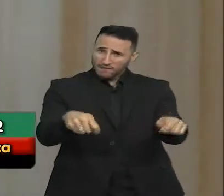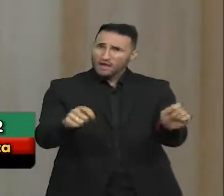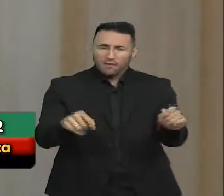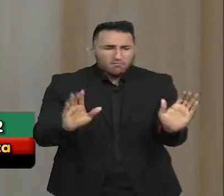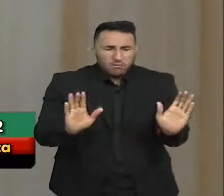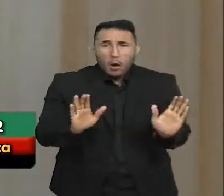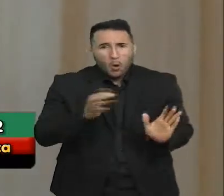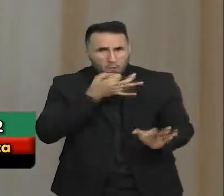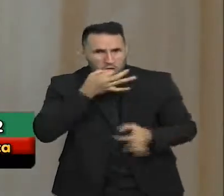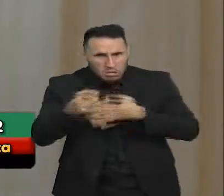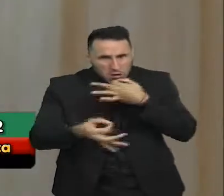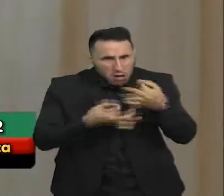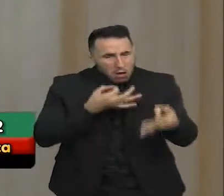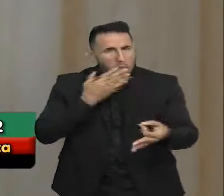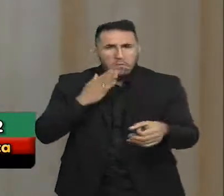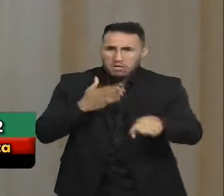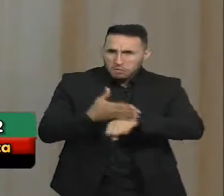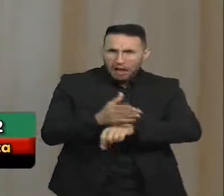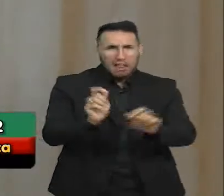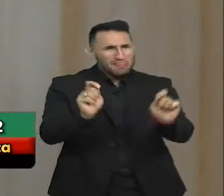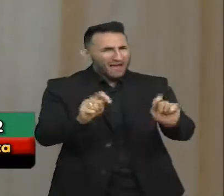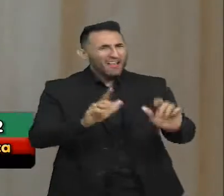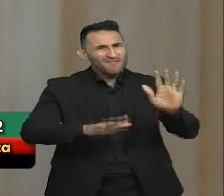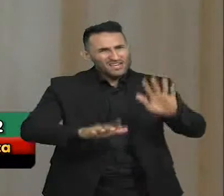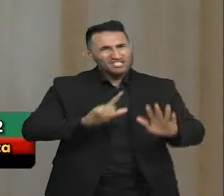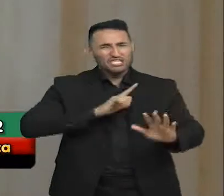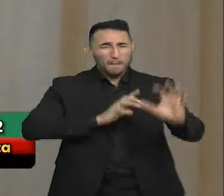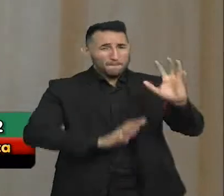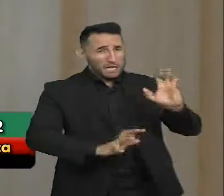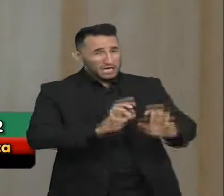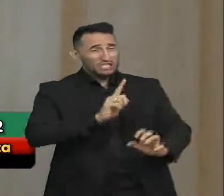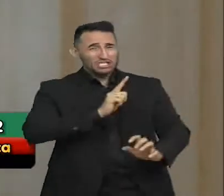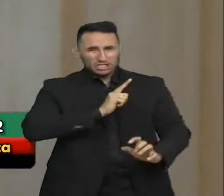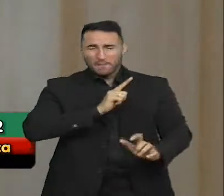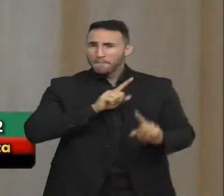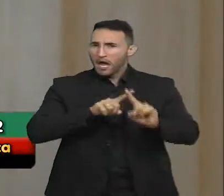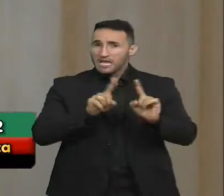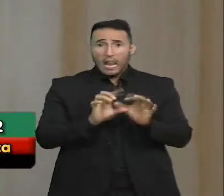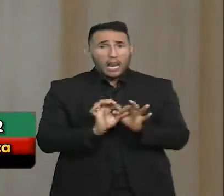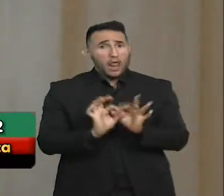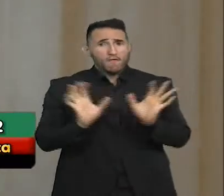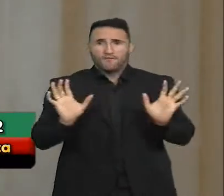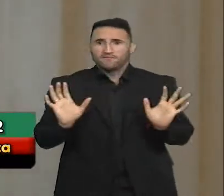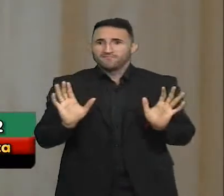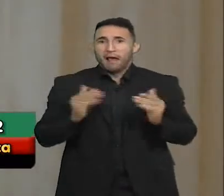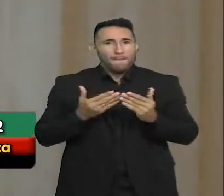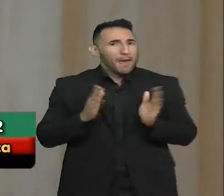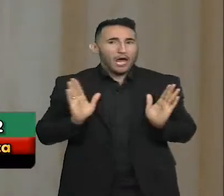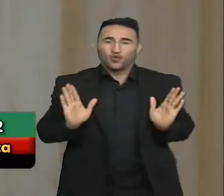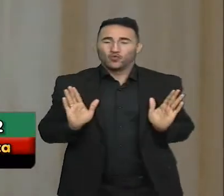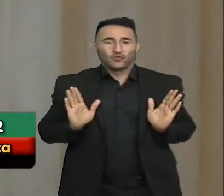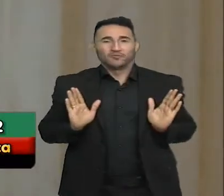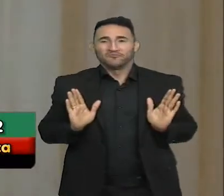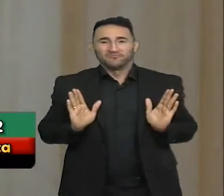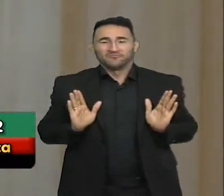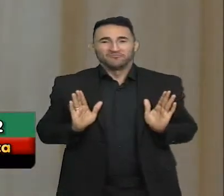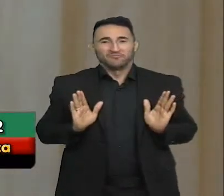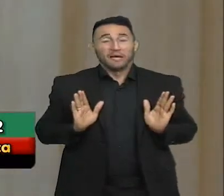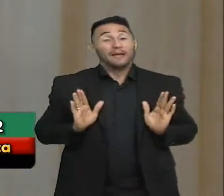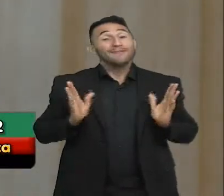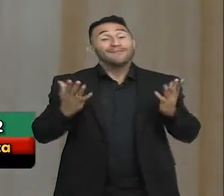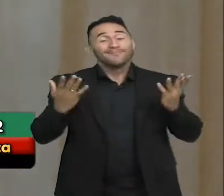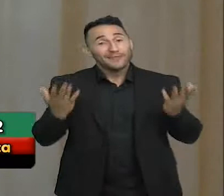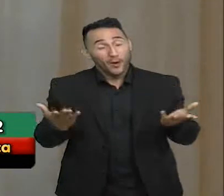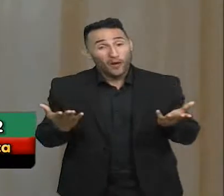quisesse opinar, participar. Tinha briga, tinha confusão, tinha tudo, mas era aberta. Era aberta. Tá?